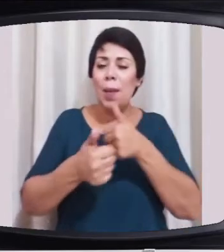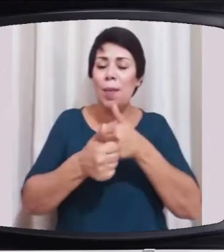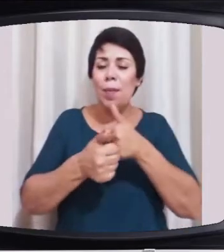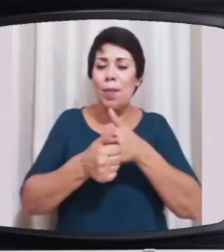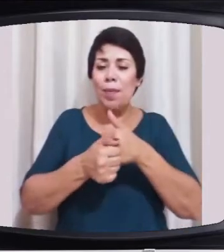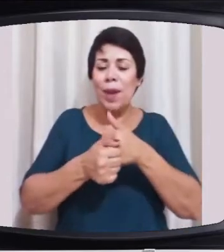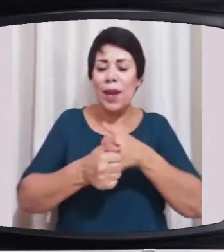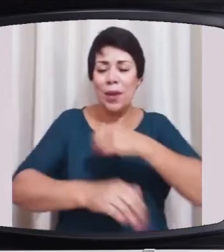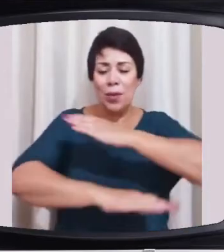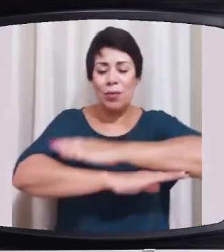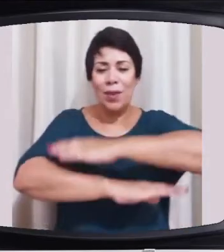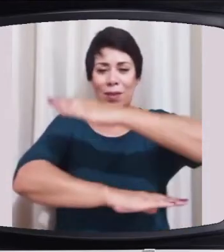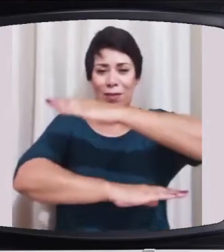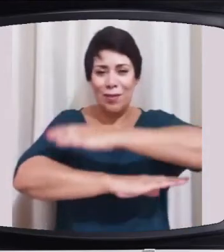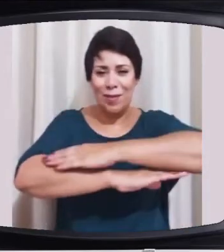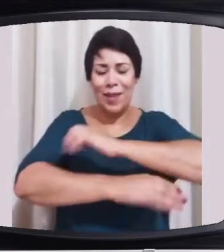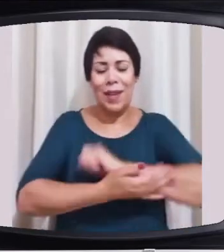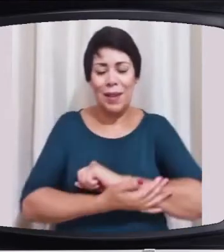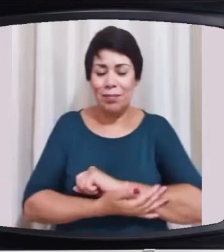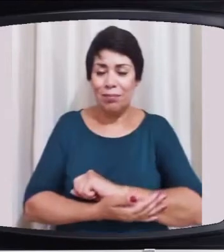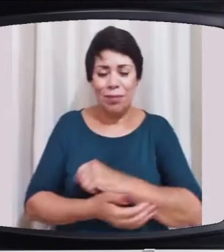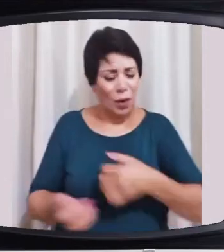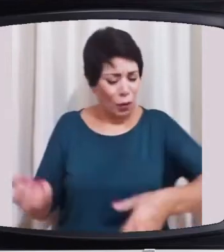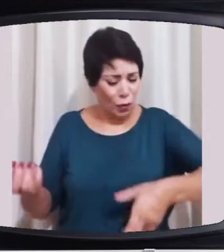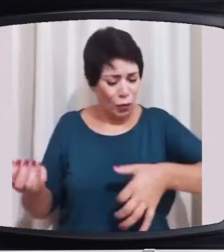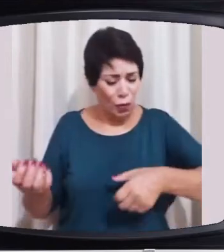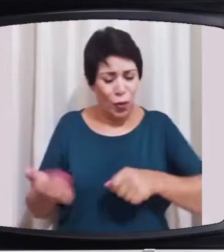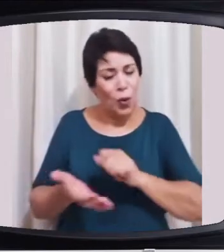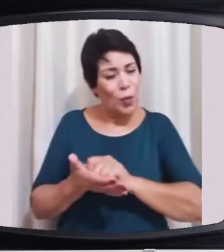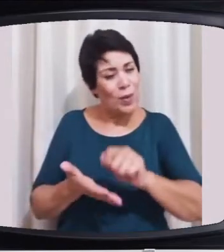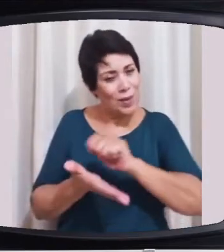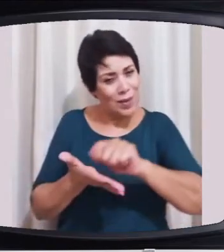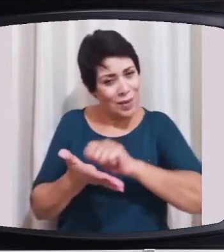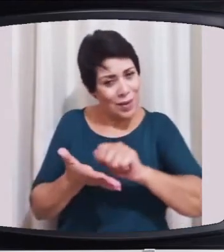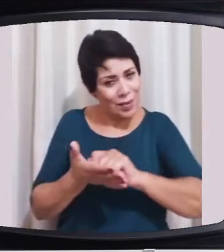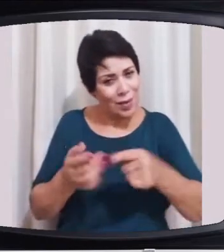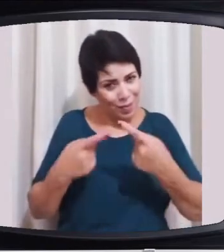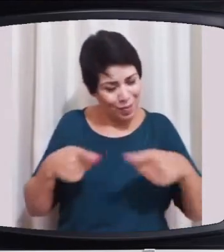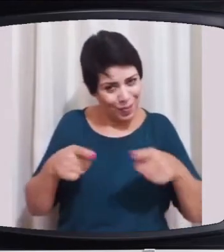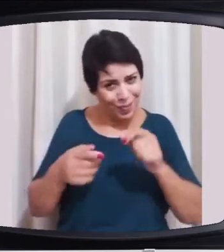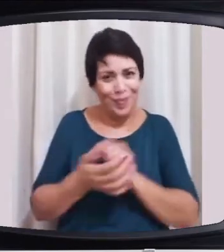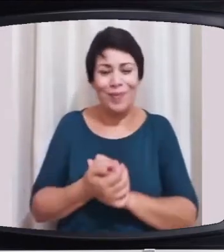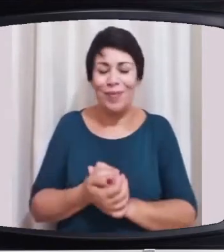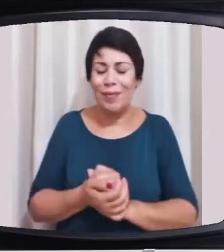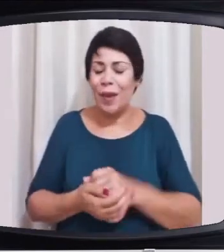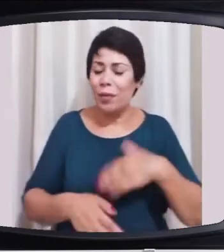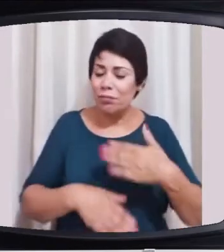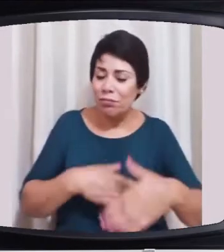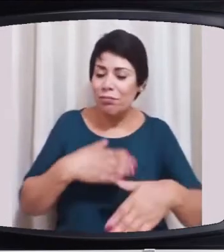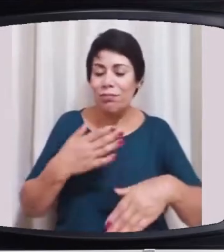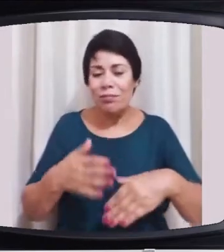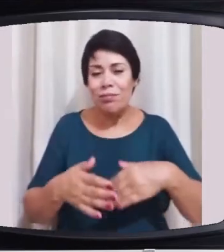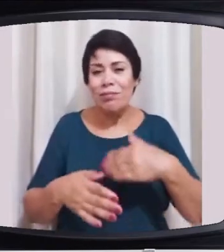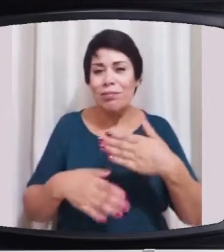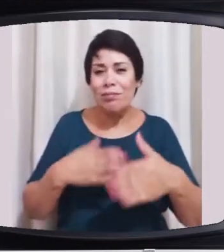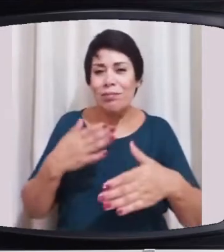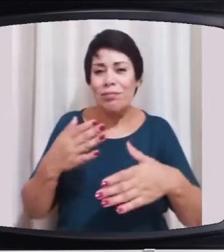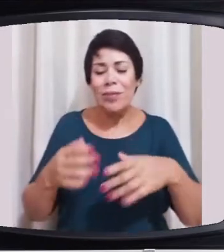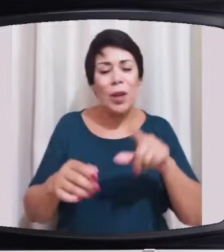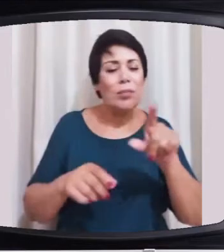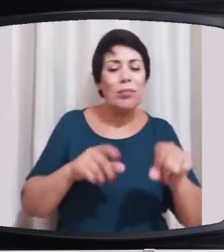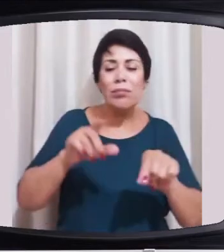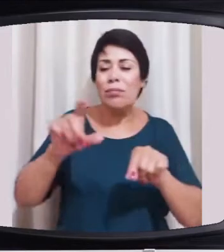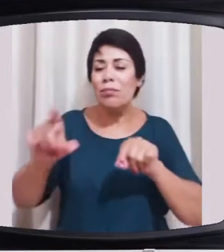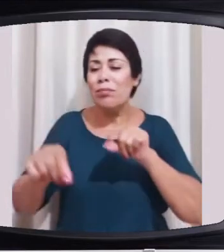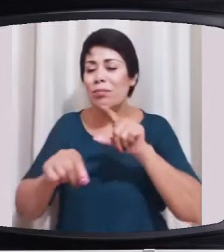aqui e peguei o violão e comecei a escrever a canção, né? E aí fui pintando algumas